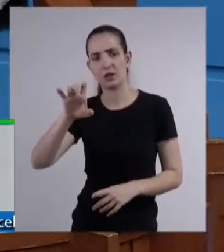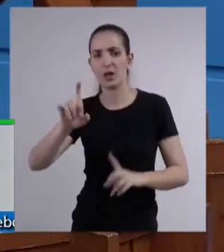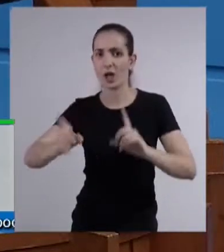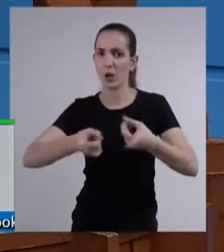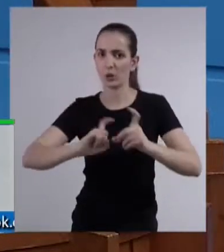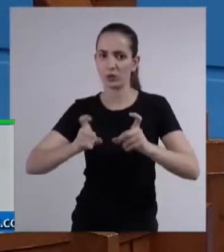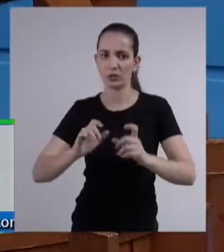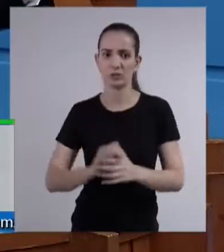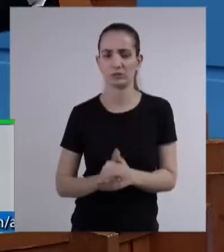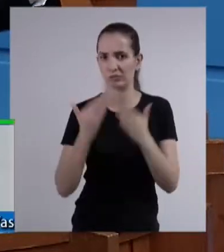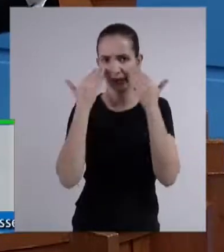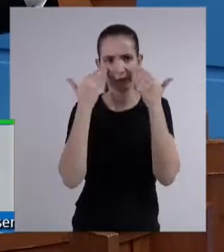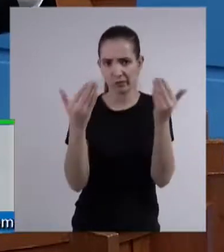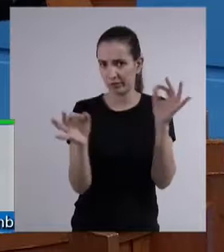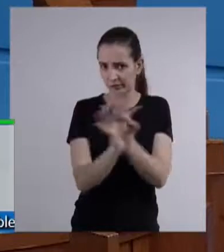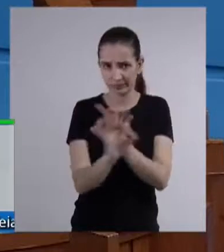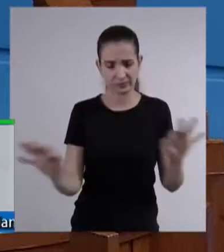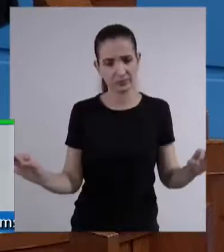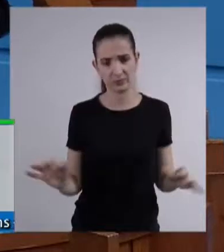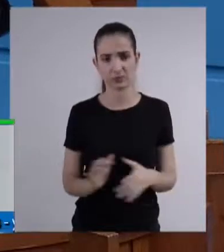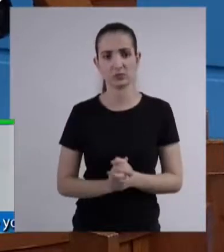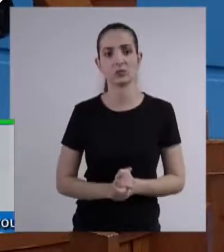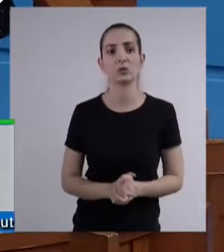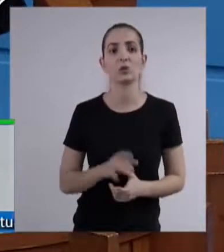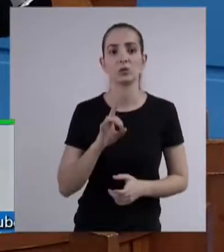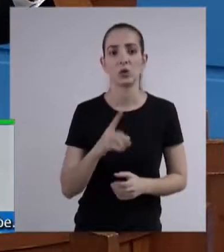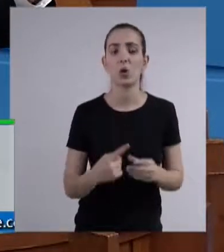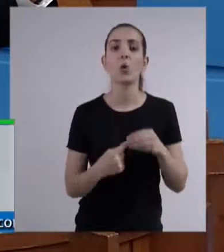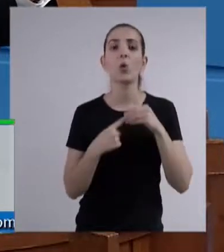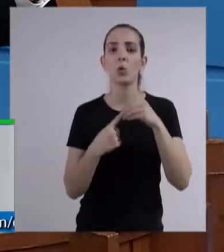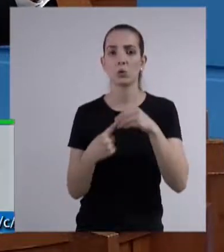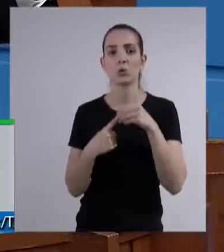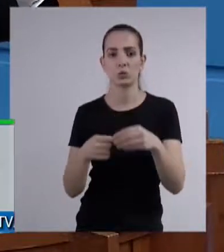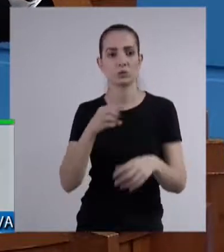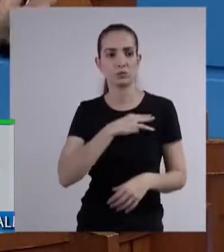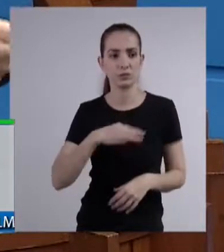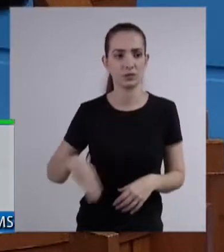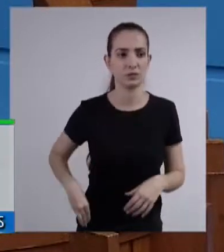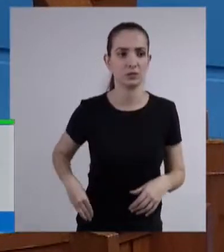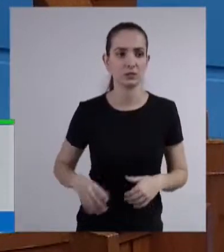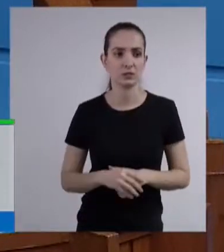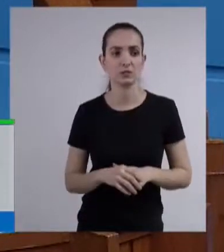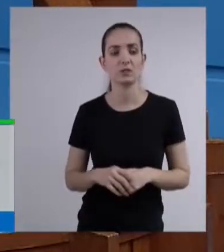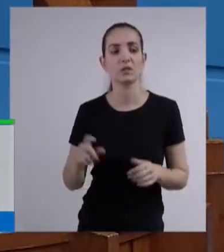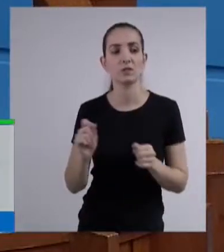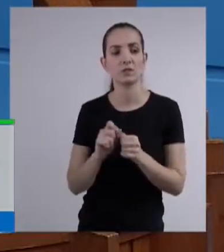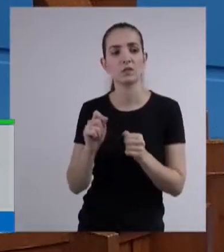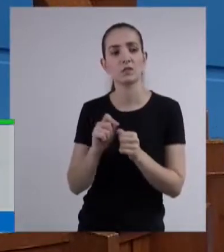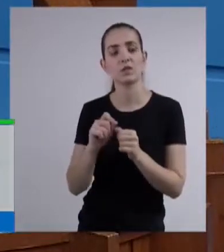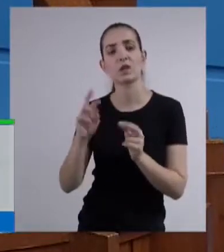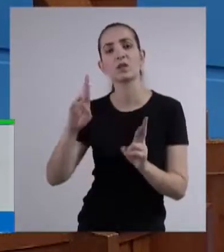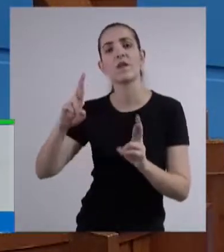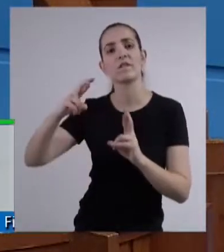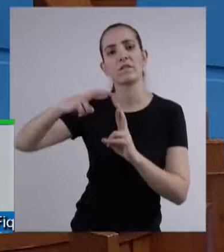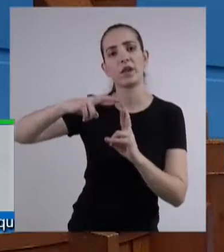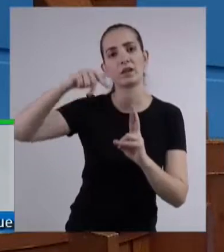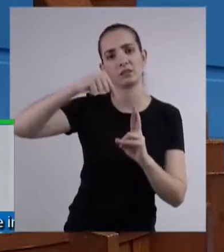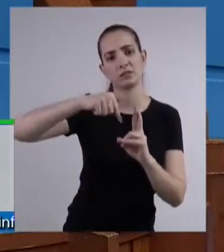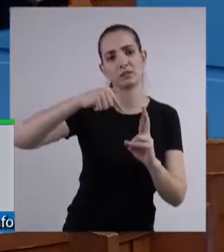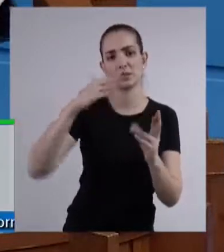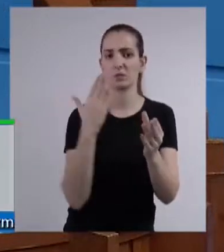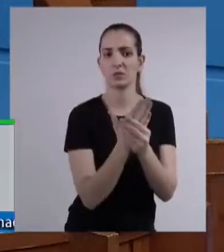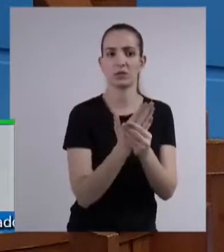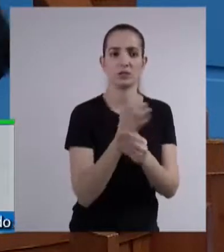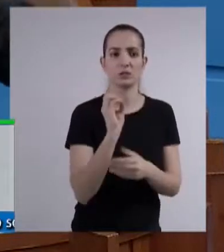não presta atenção, apenas um ministro, Fachin, fez referência à decisão da ONU. E